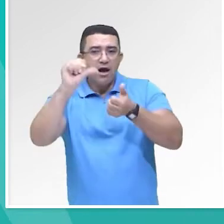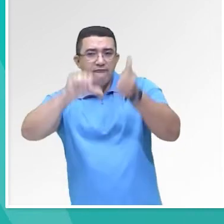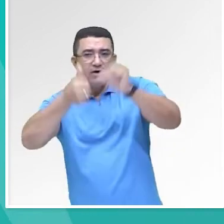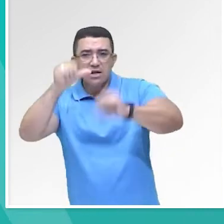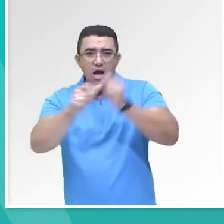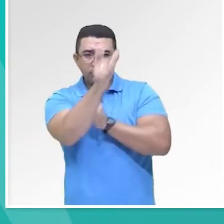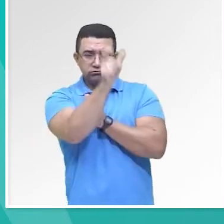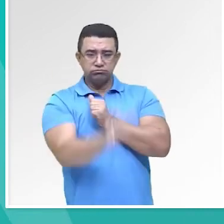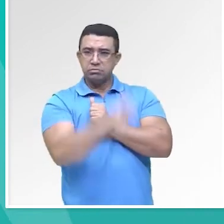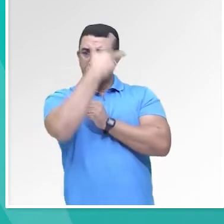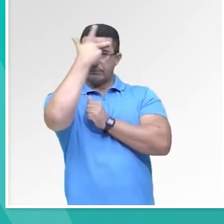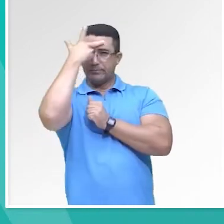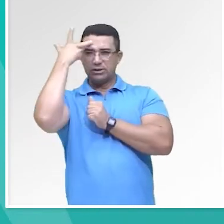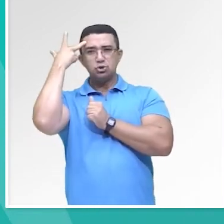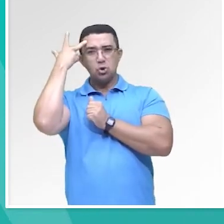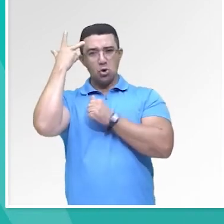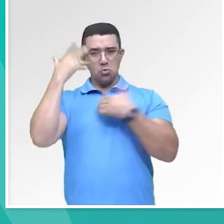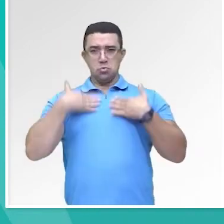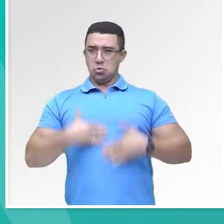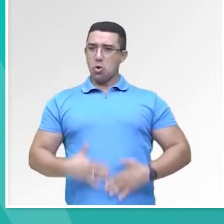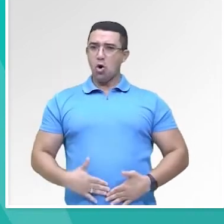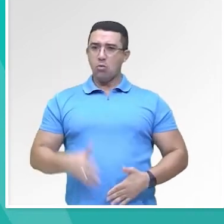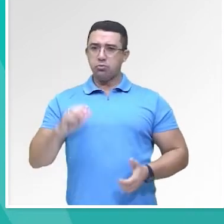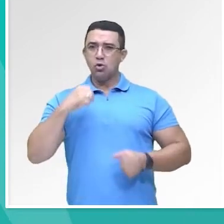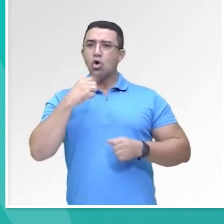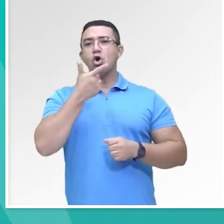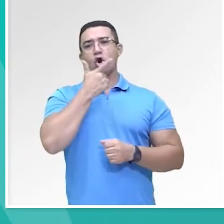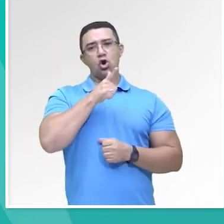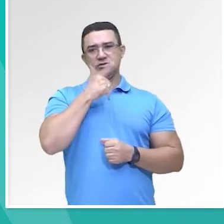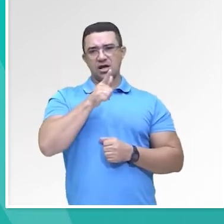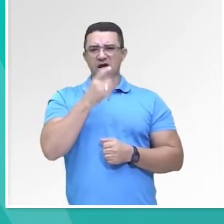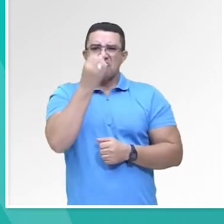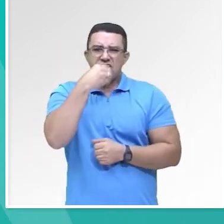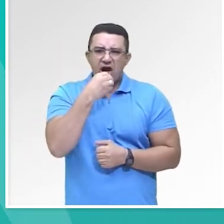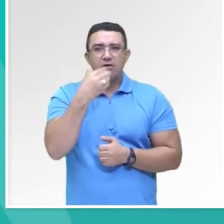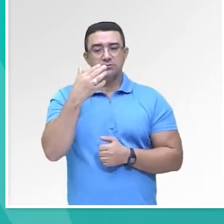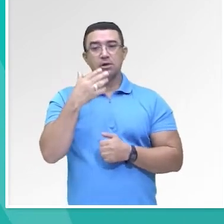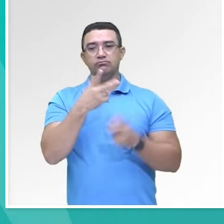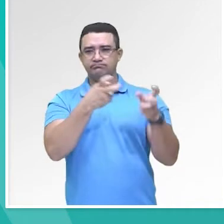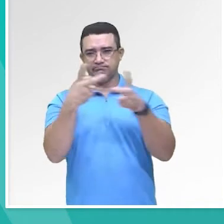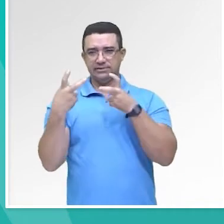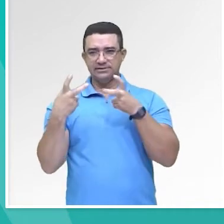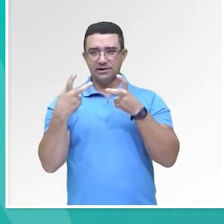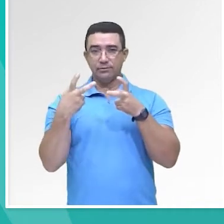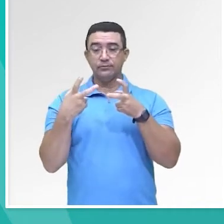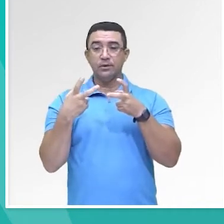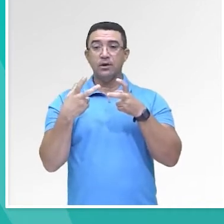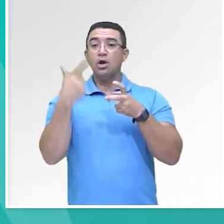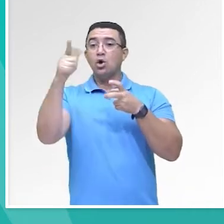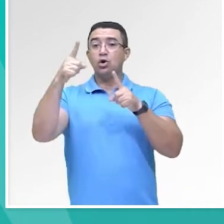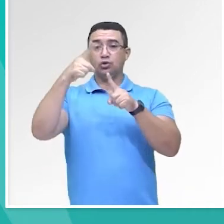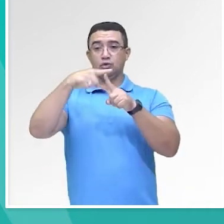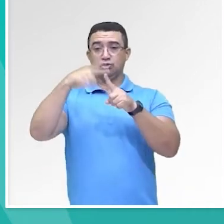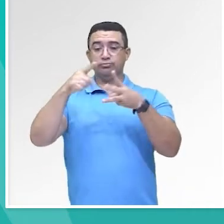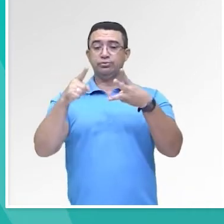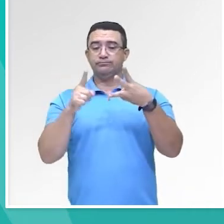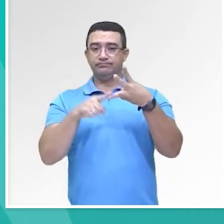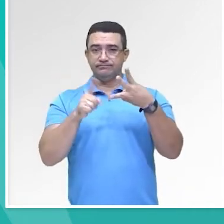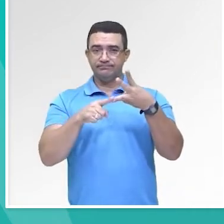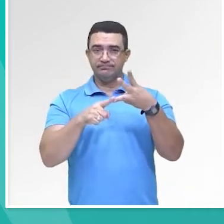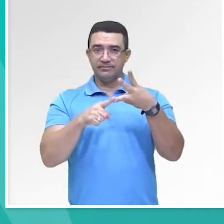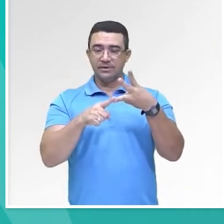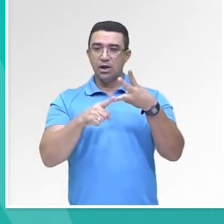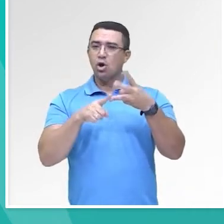para fazer a prova completa. Outro tipo de corrida que nós temos são as corridas de